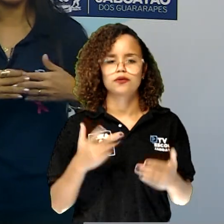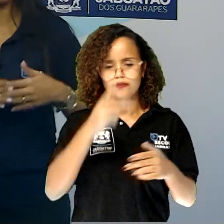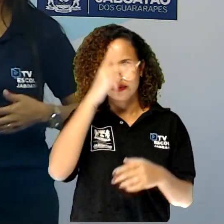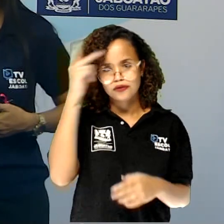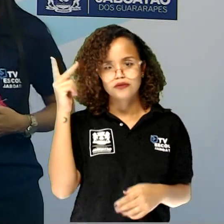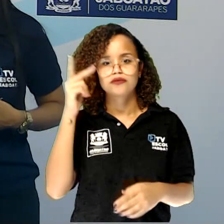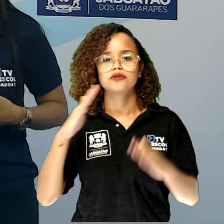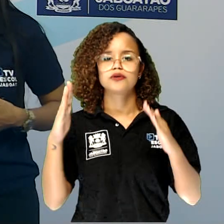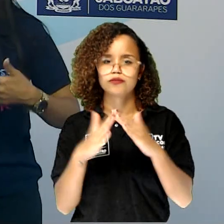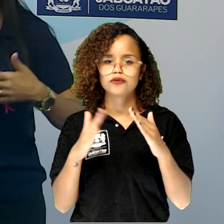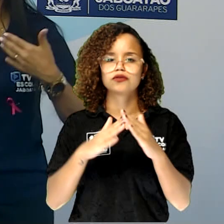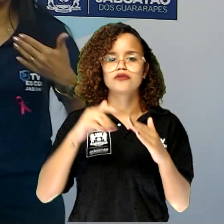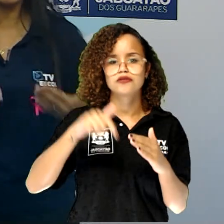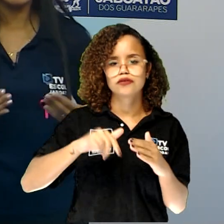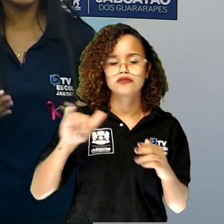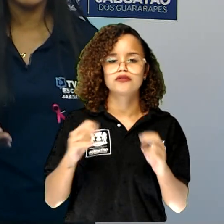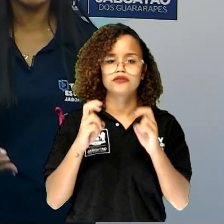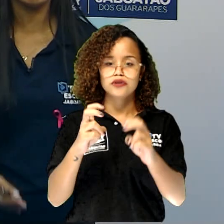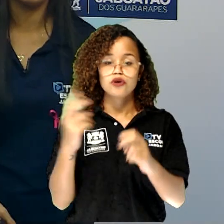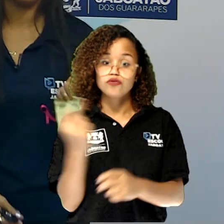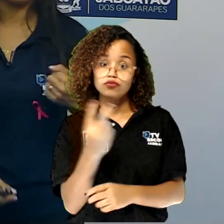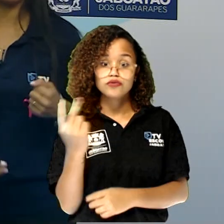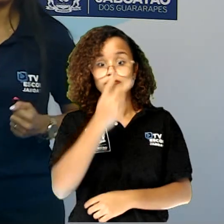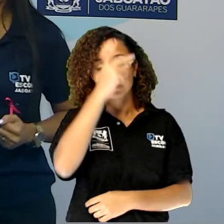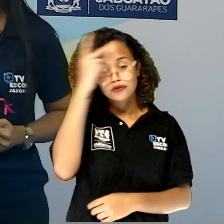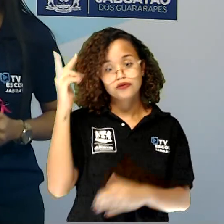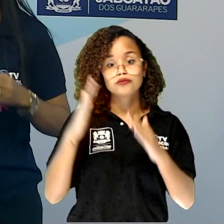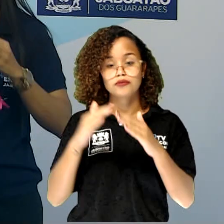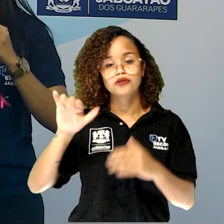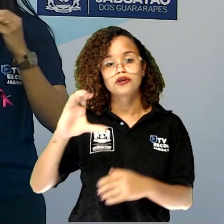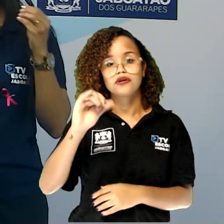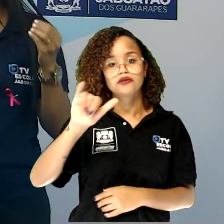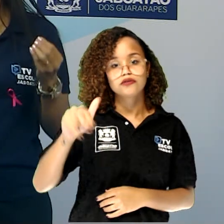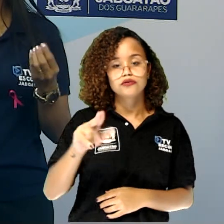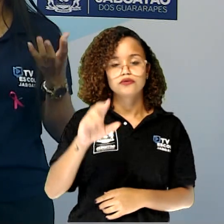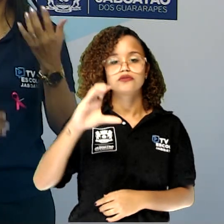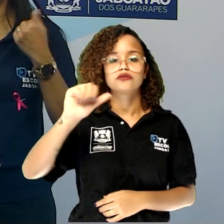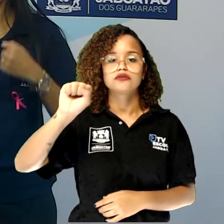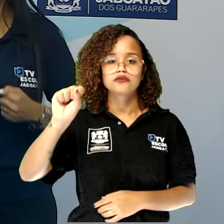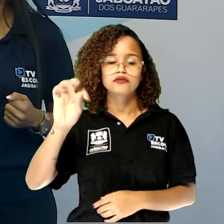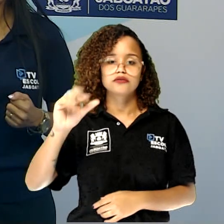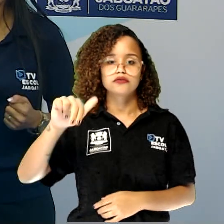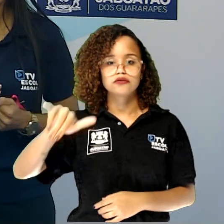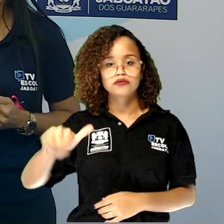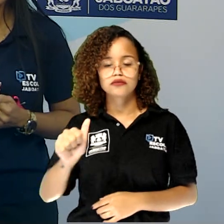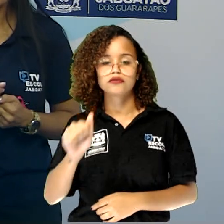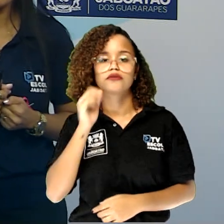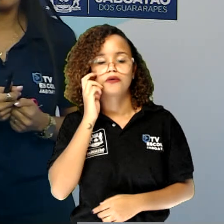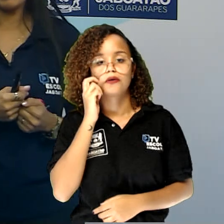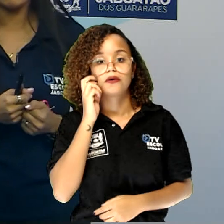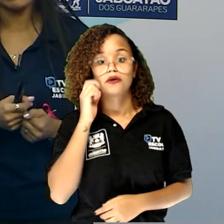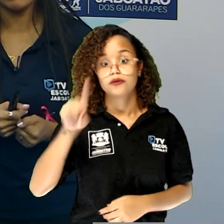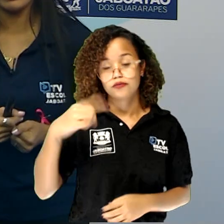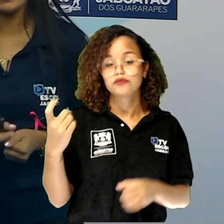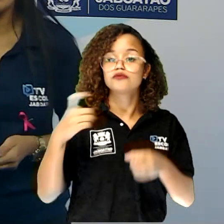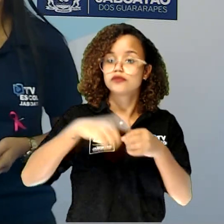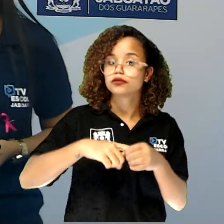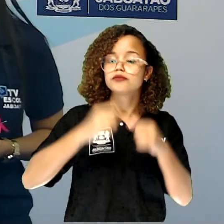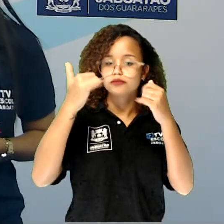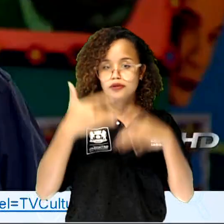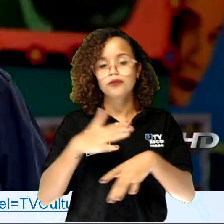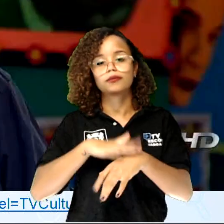do realmente o efeito deles roubarem, né? Segundo, nós chamamos de meio ambiente porque já destruímos